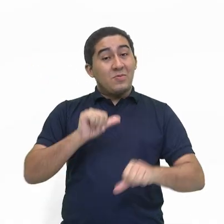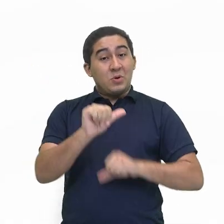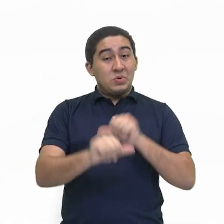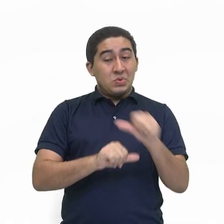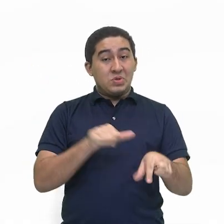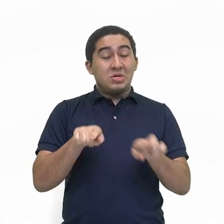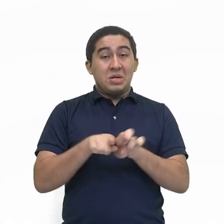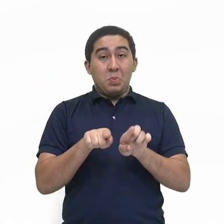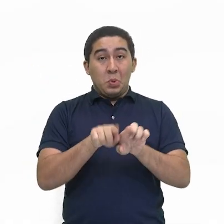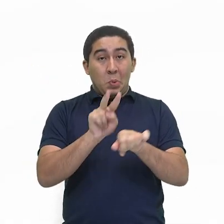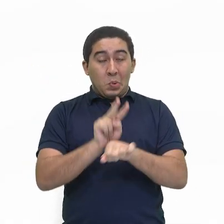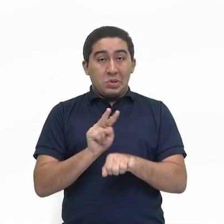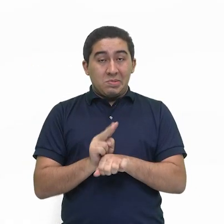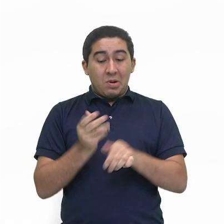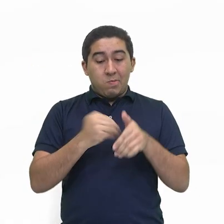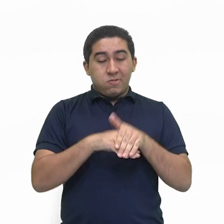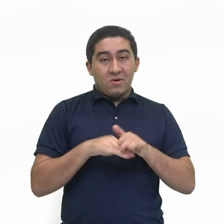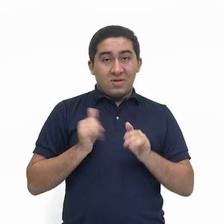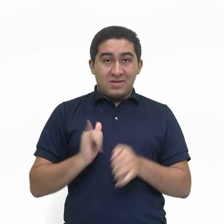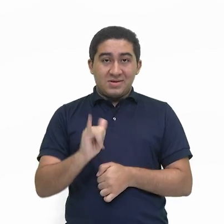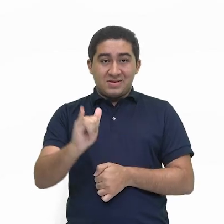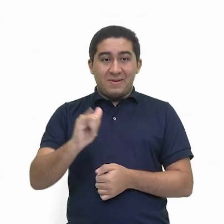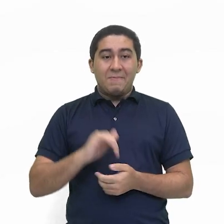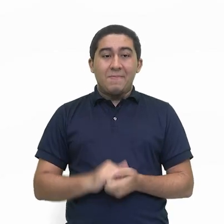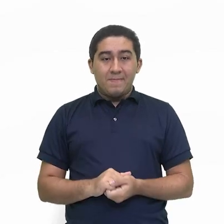Transformações e conservação da energia.